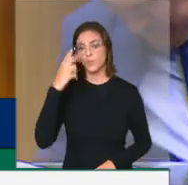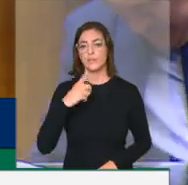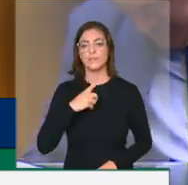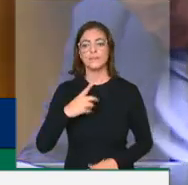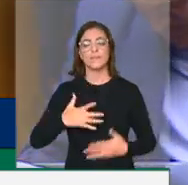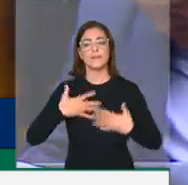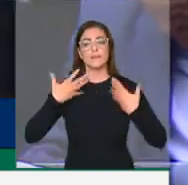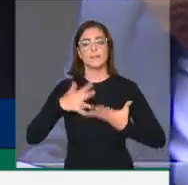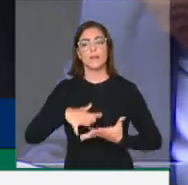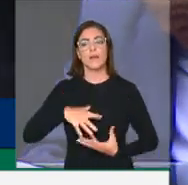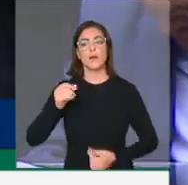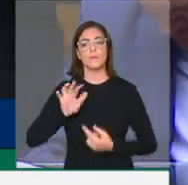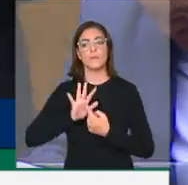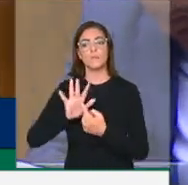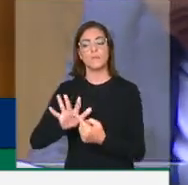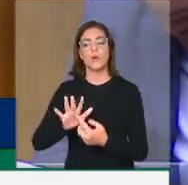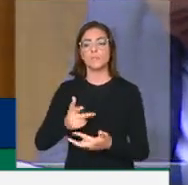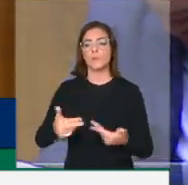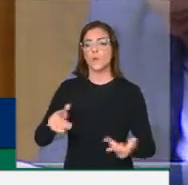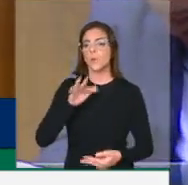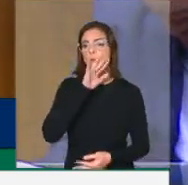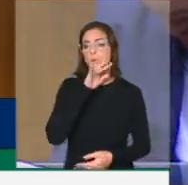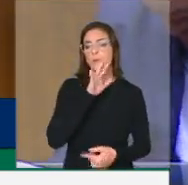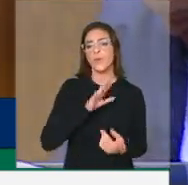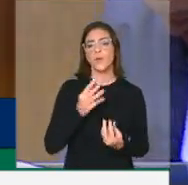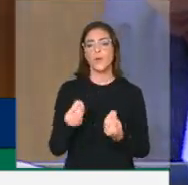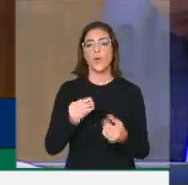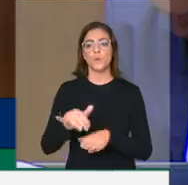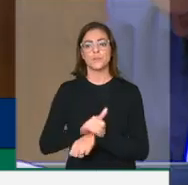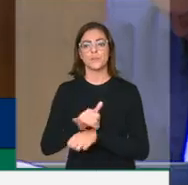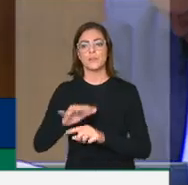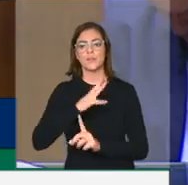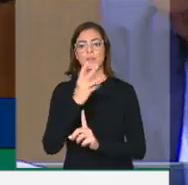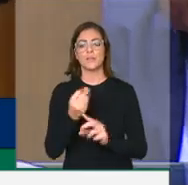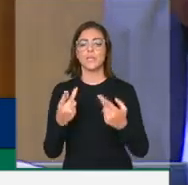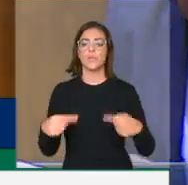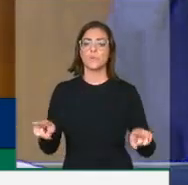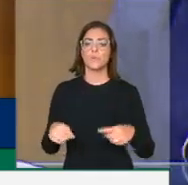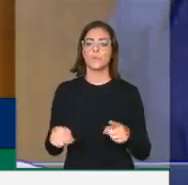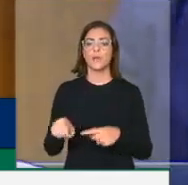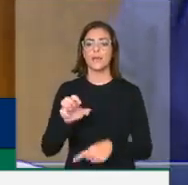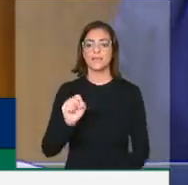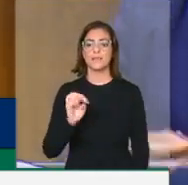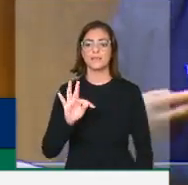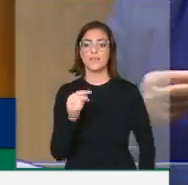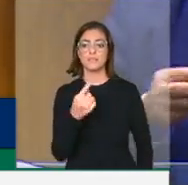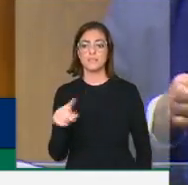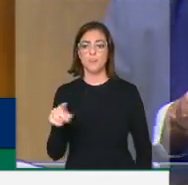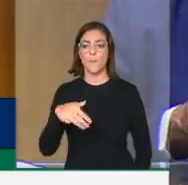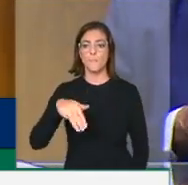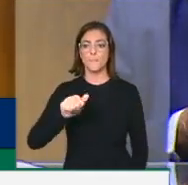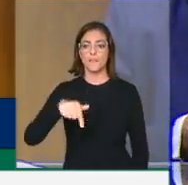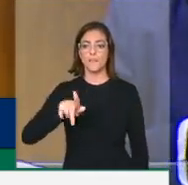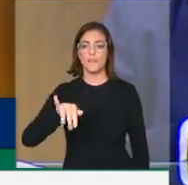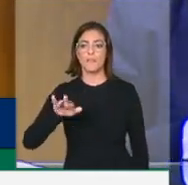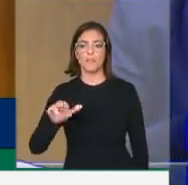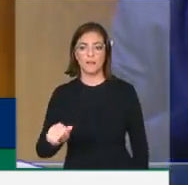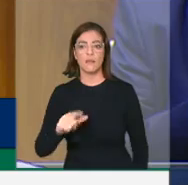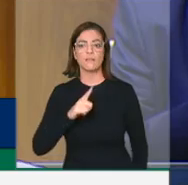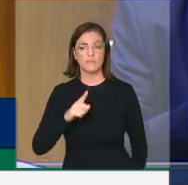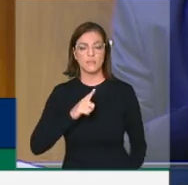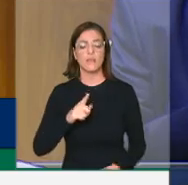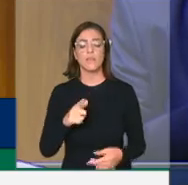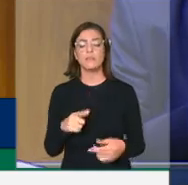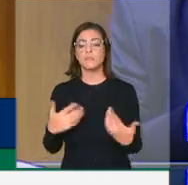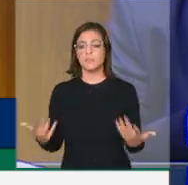denuncia o horror através da arte, como diz o samba enredo de 2020 da Estação Primeira da Mangueira. Os profetas